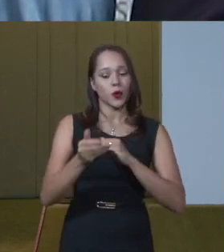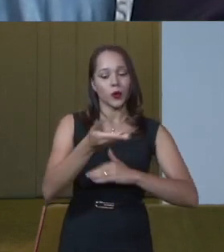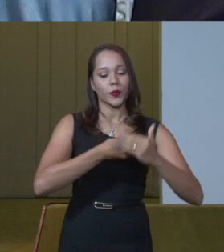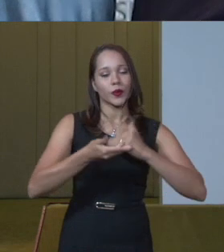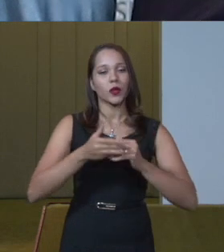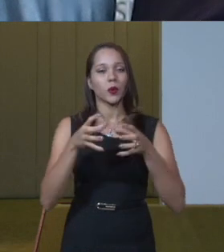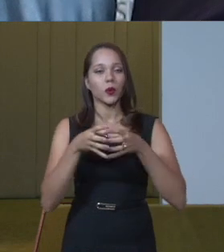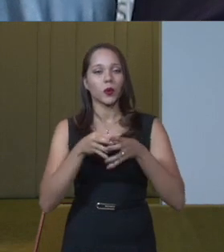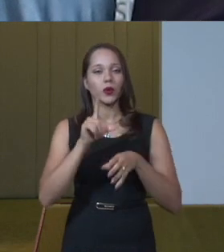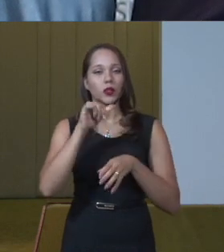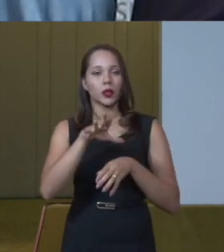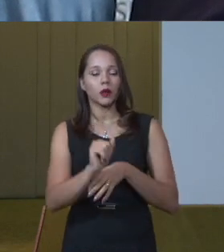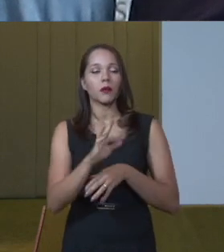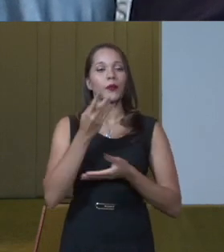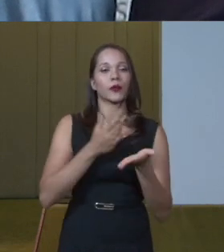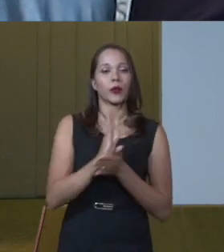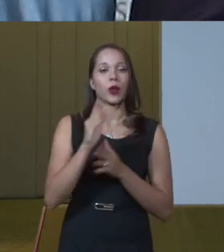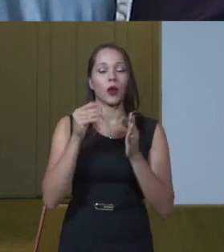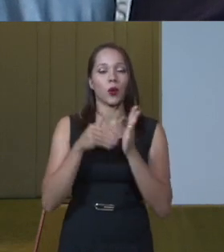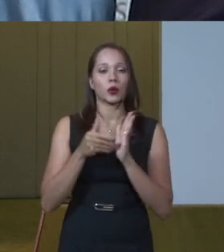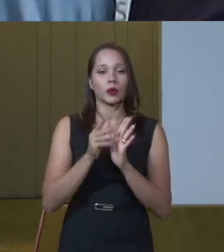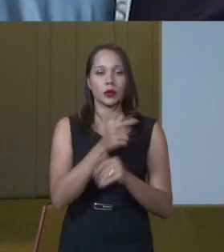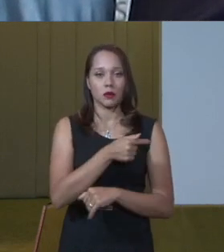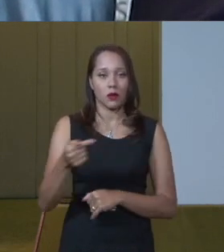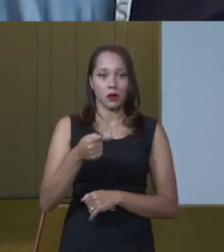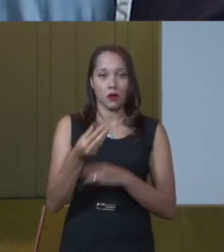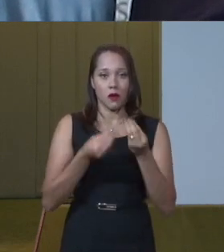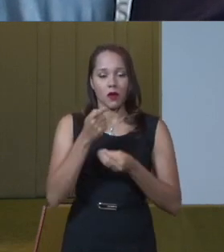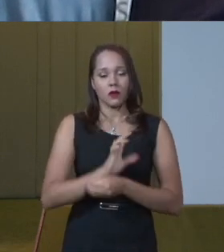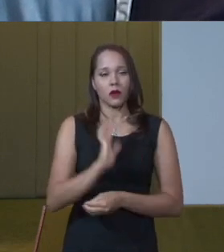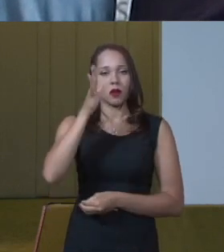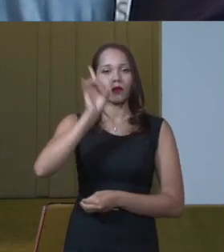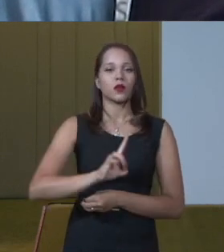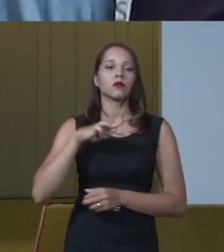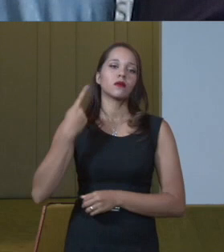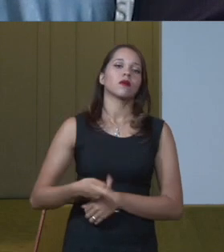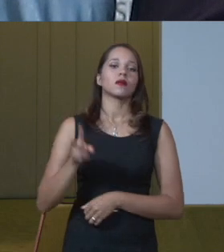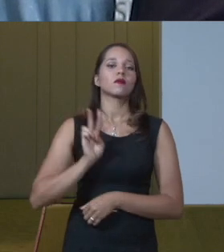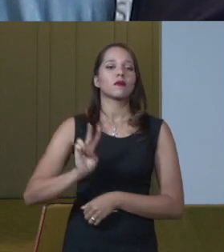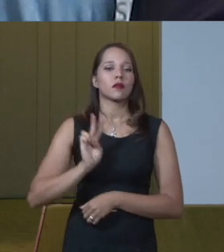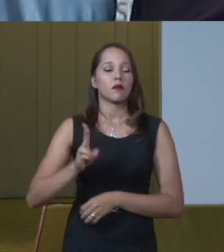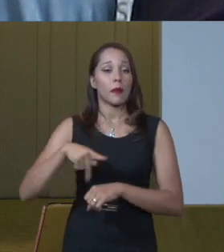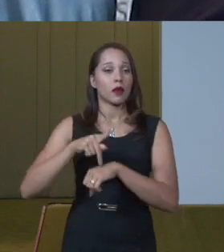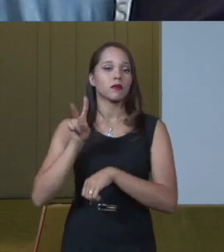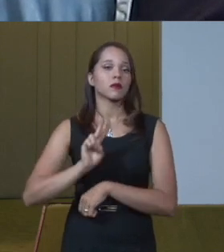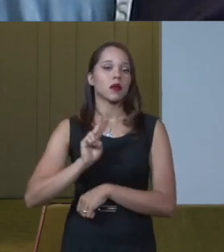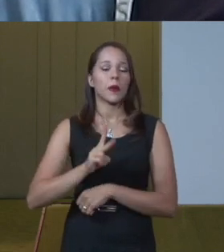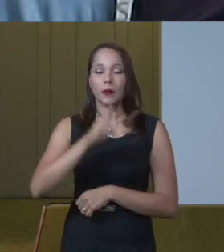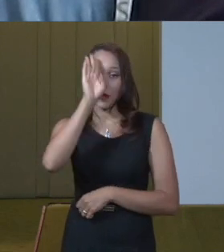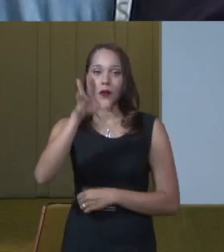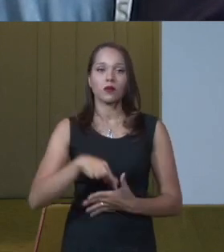do Grupo de Lima, aprovou na última semana a resolução sobre a situação dos direitos humanos na Venezuela, justamente no Conselho de